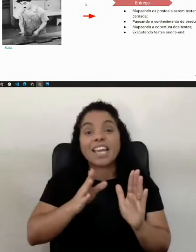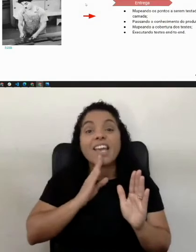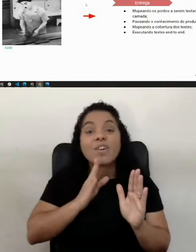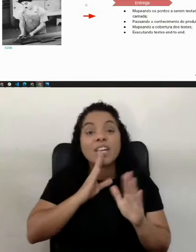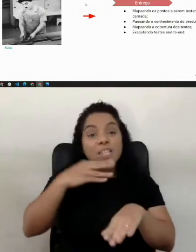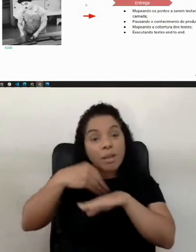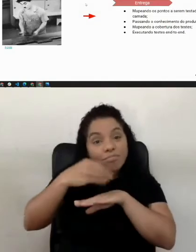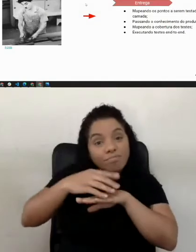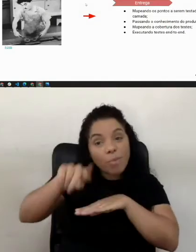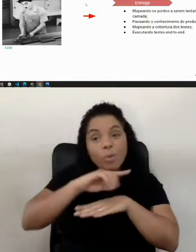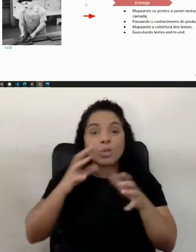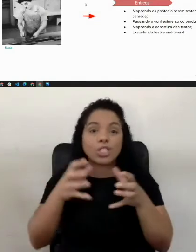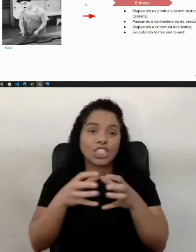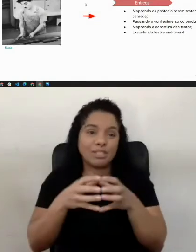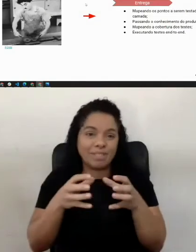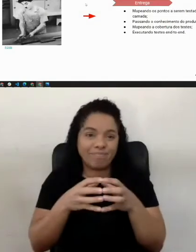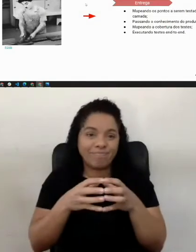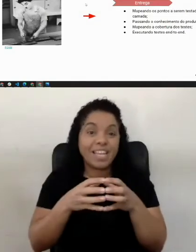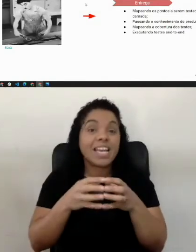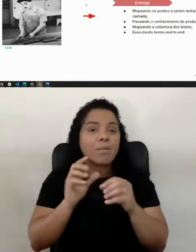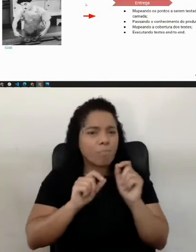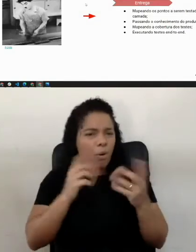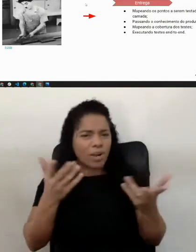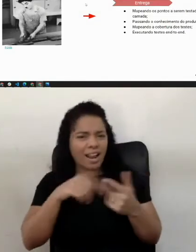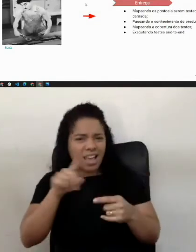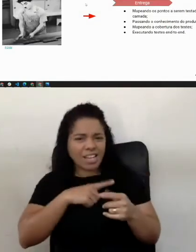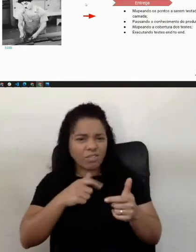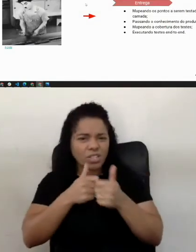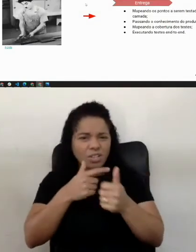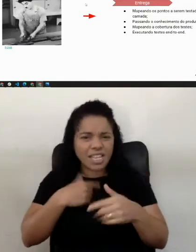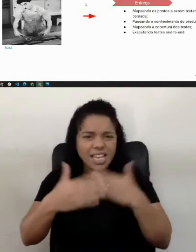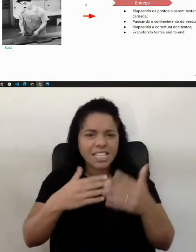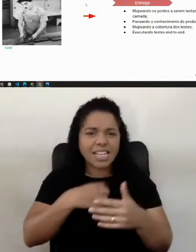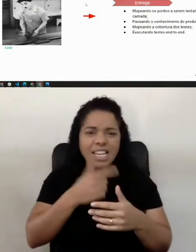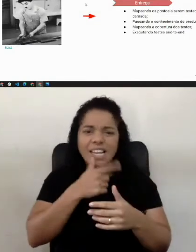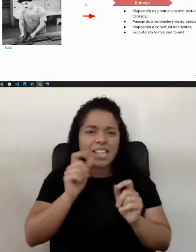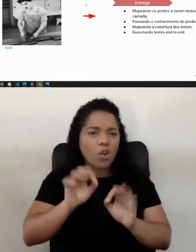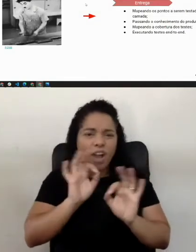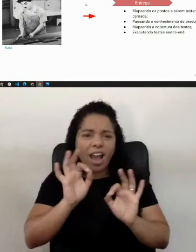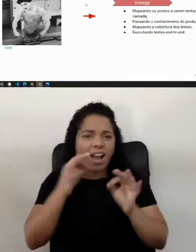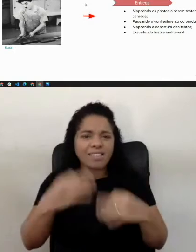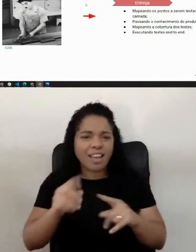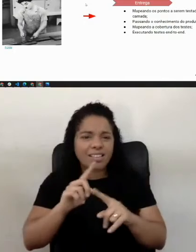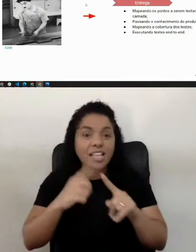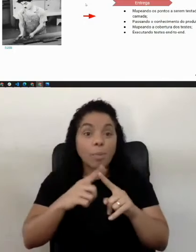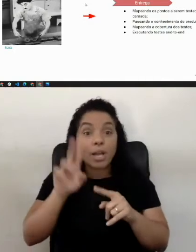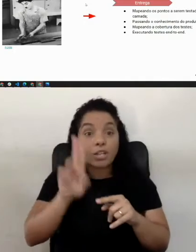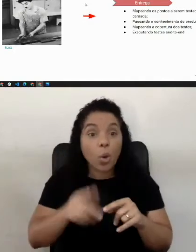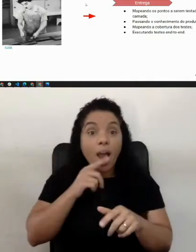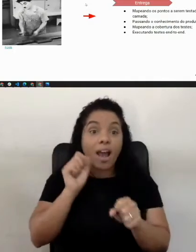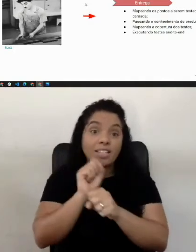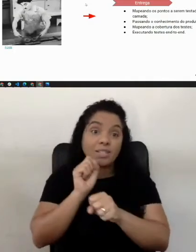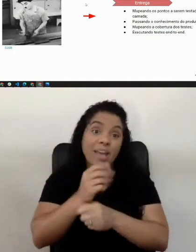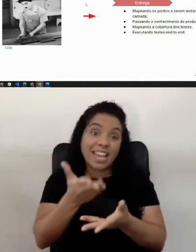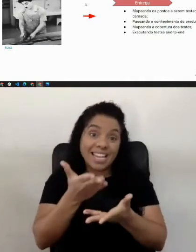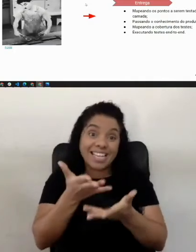time. Ele traz para o time, pô, galera, vocês estão seguindo numa linha que não vai dar muito certo, porque o usuário está esperando isso.